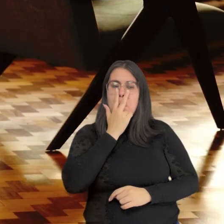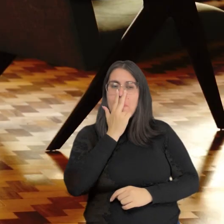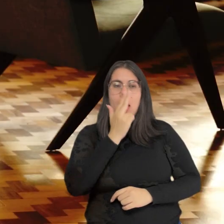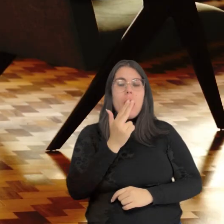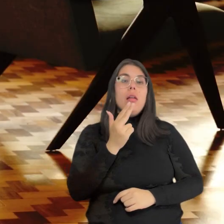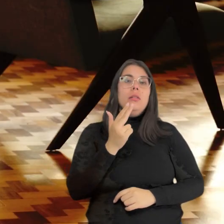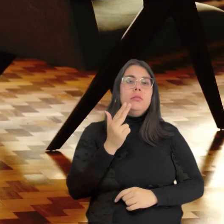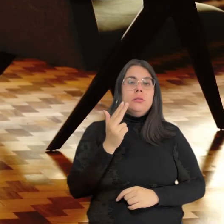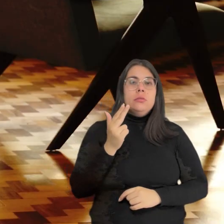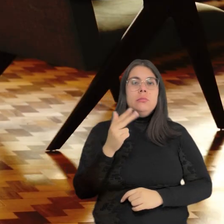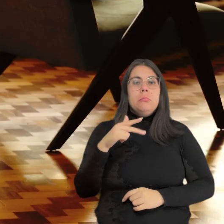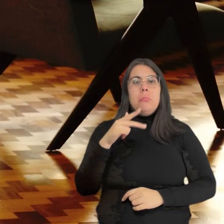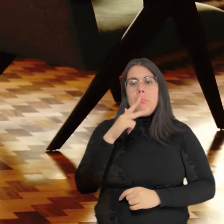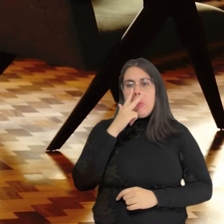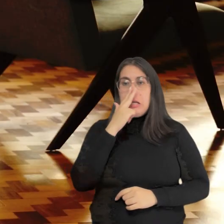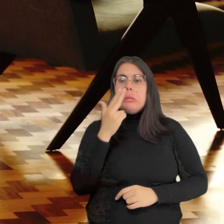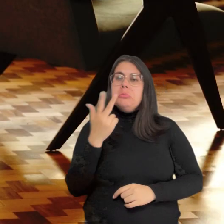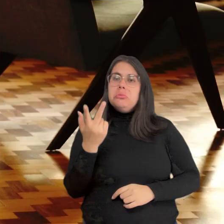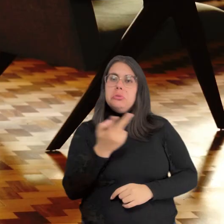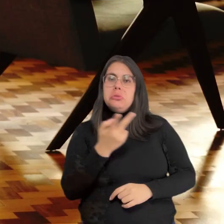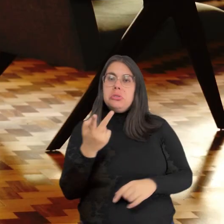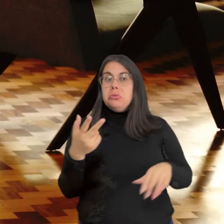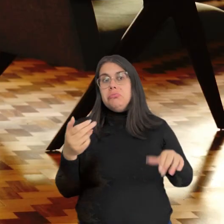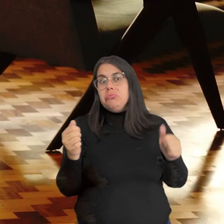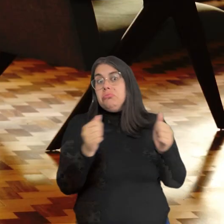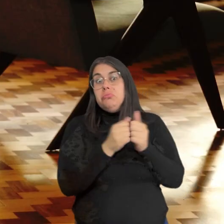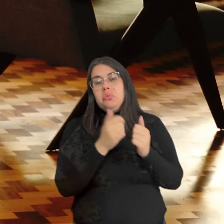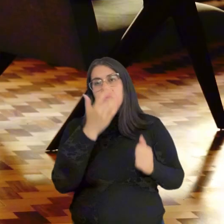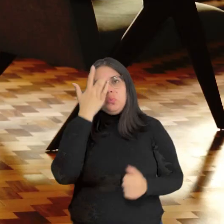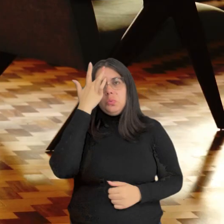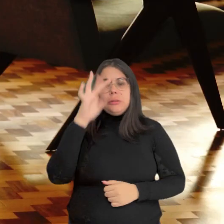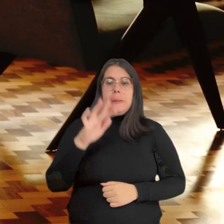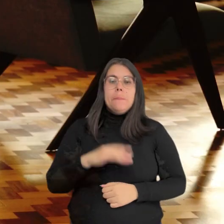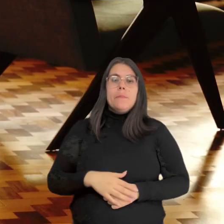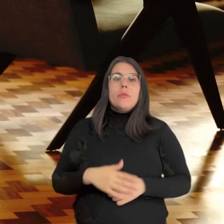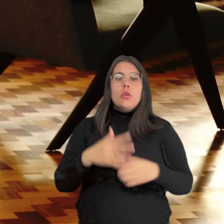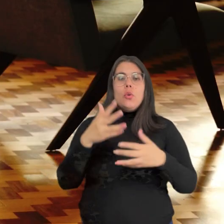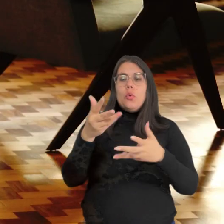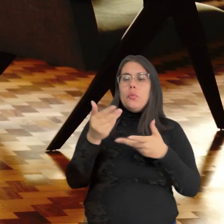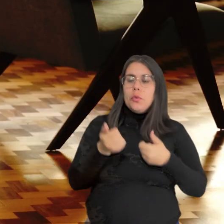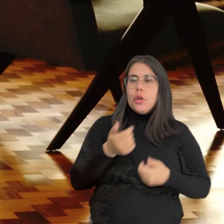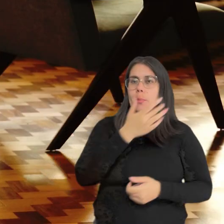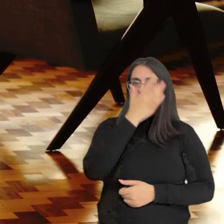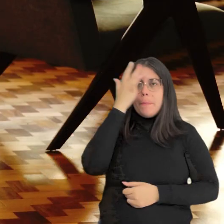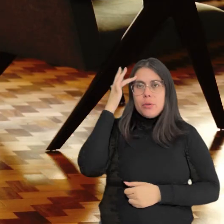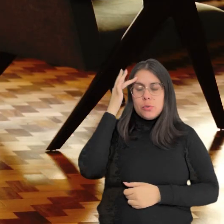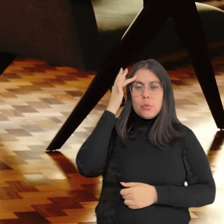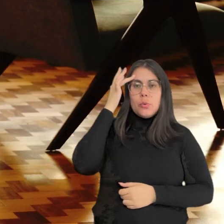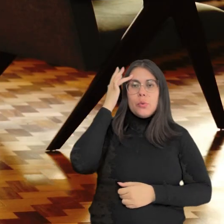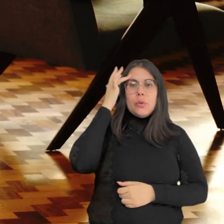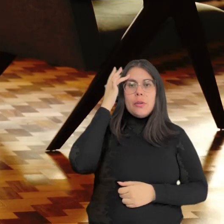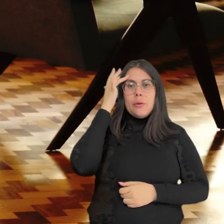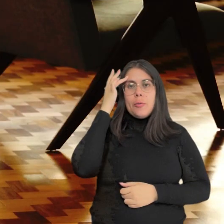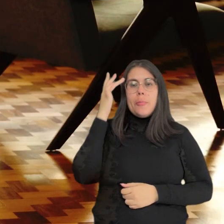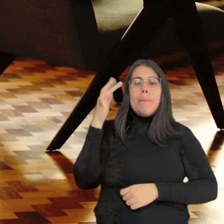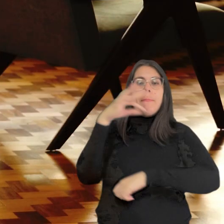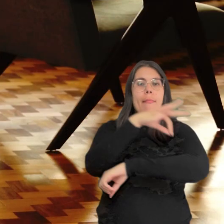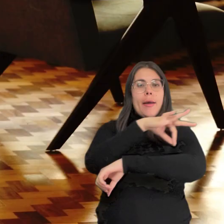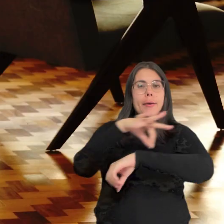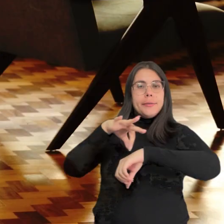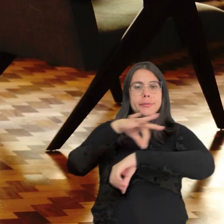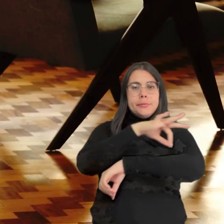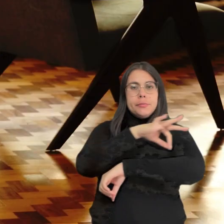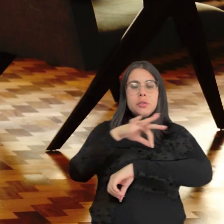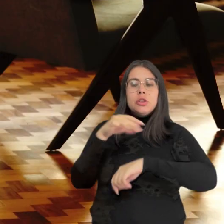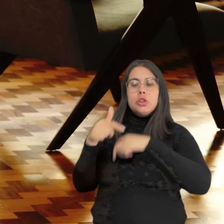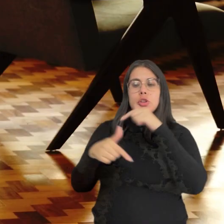sei. Eu convidei uma pessoa, uma arquiteta, que trabalhou com Burle Marx para